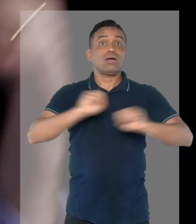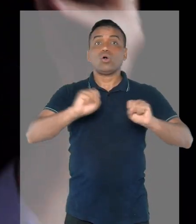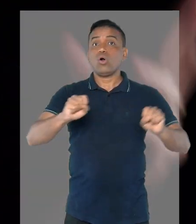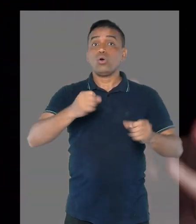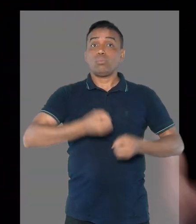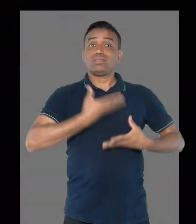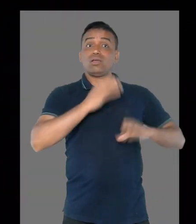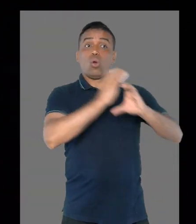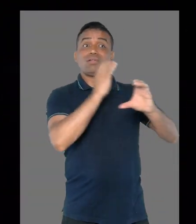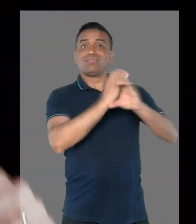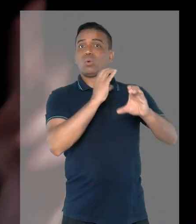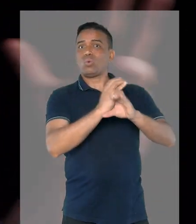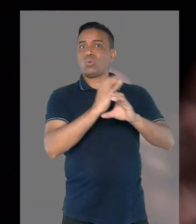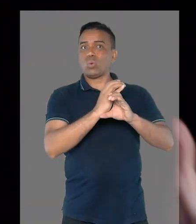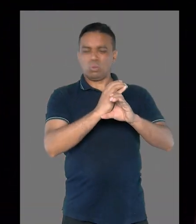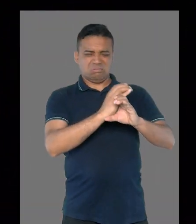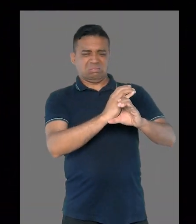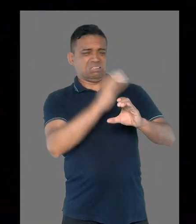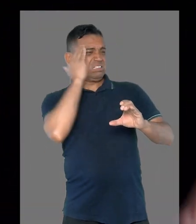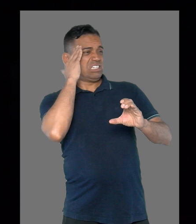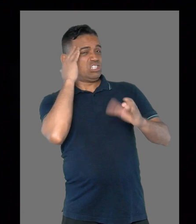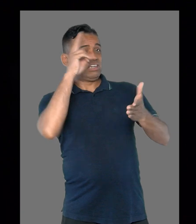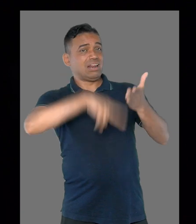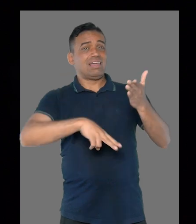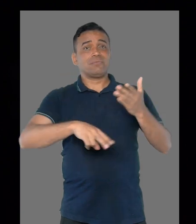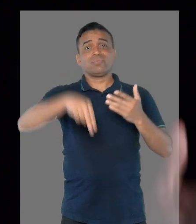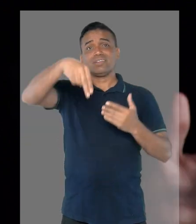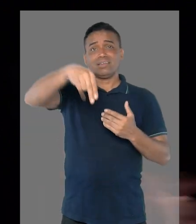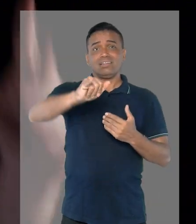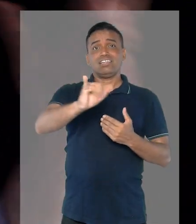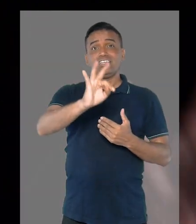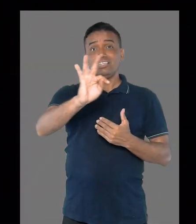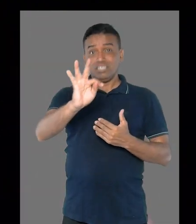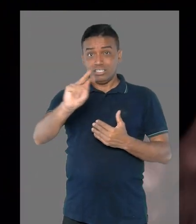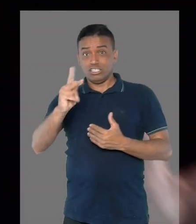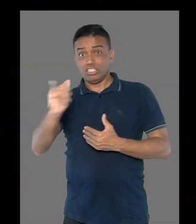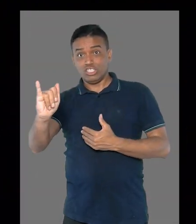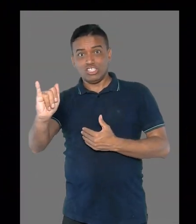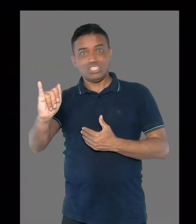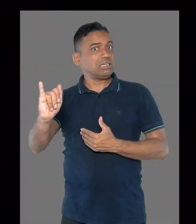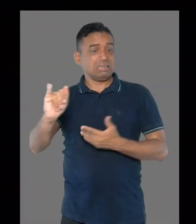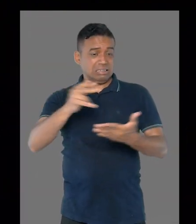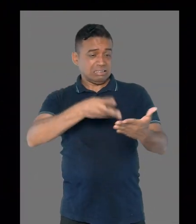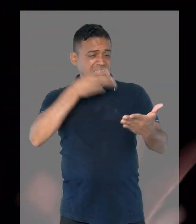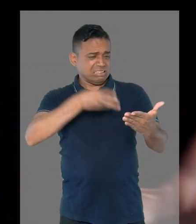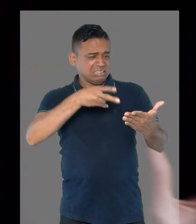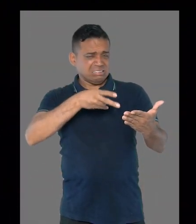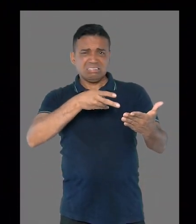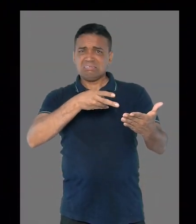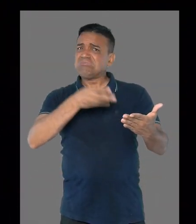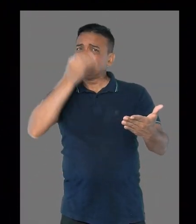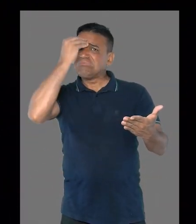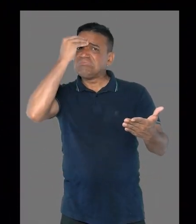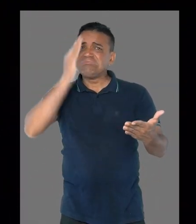poesia incomunicável, a poesia incompreensível. Ler Nietzsche e o que não tem de nada compreensível no Nietzsche é